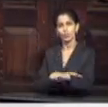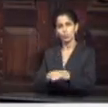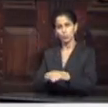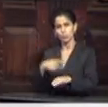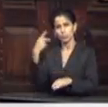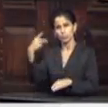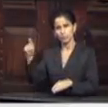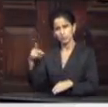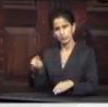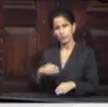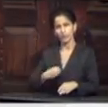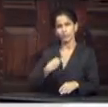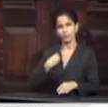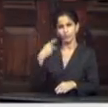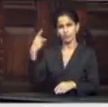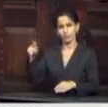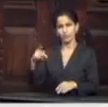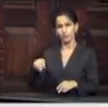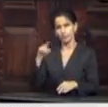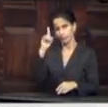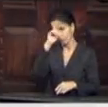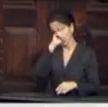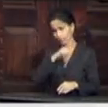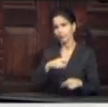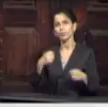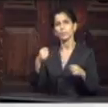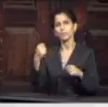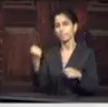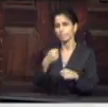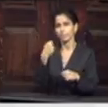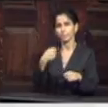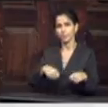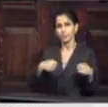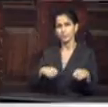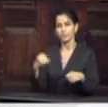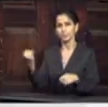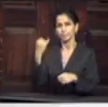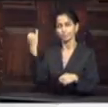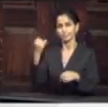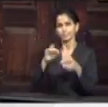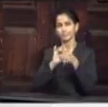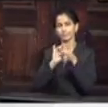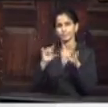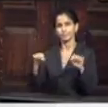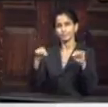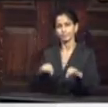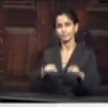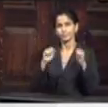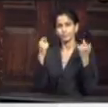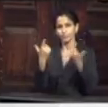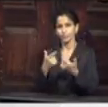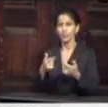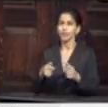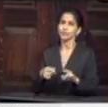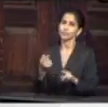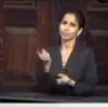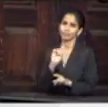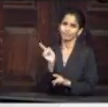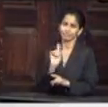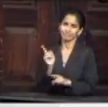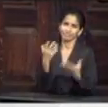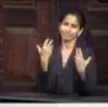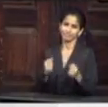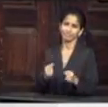com a questão das condições de trabalho do jornalista é fundamental para a liberdade de imprensa. Então, a casa, ao negar esse piso, eu acho que vai